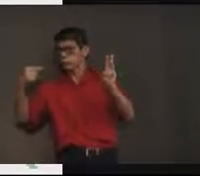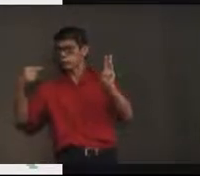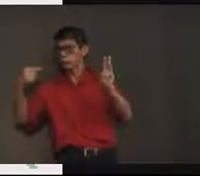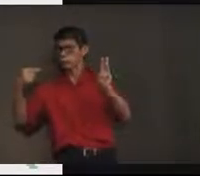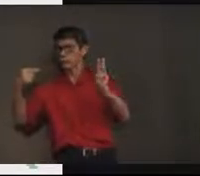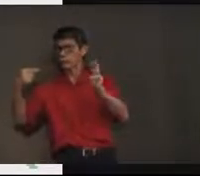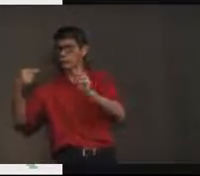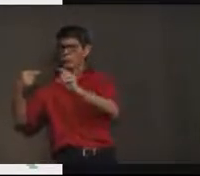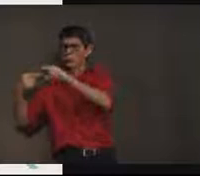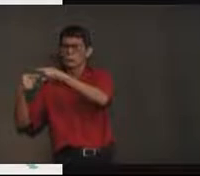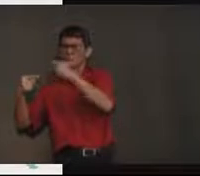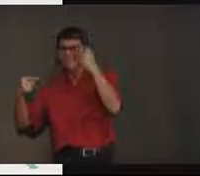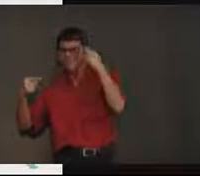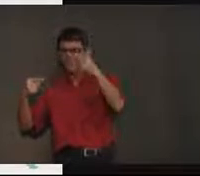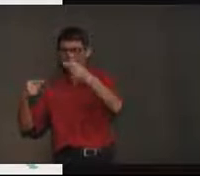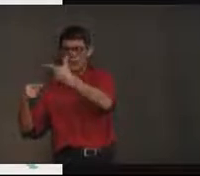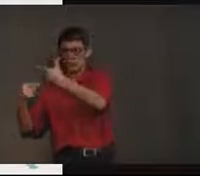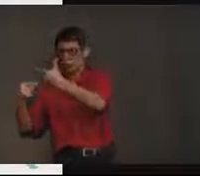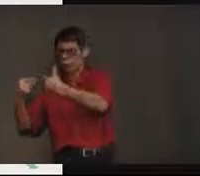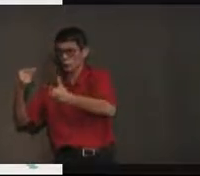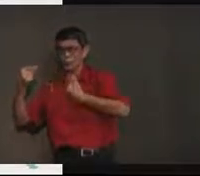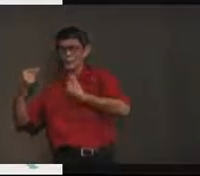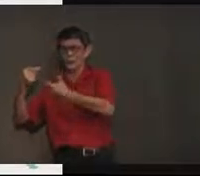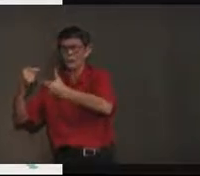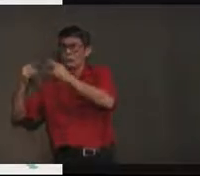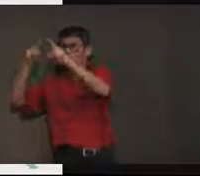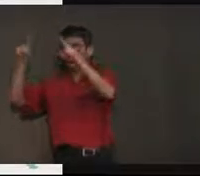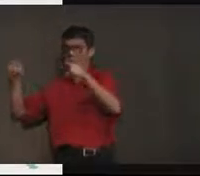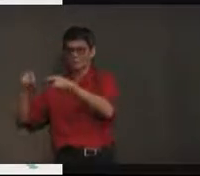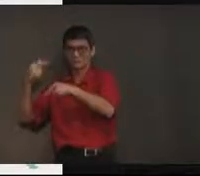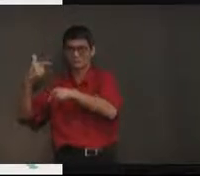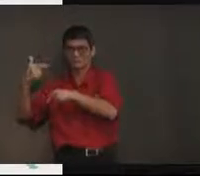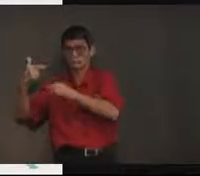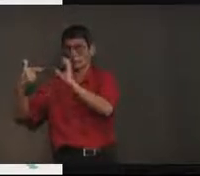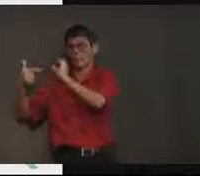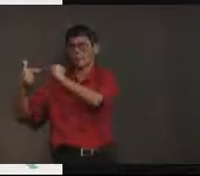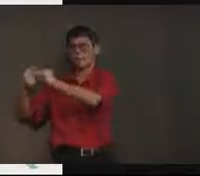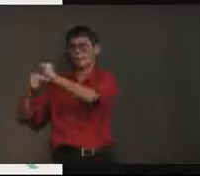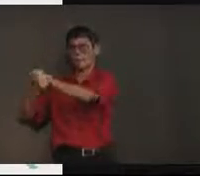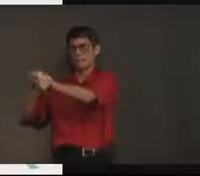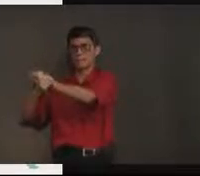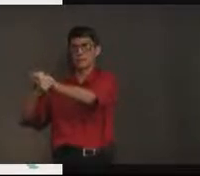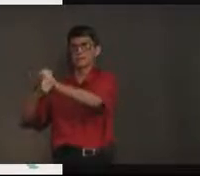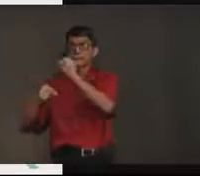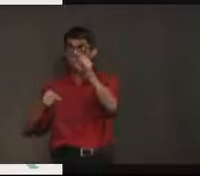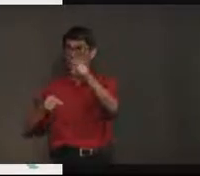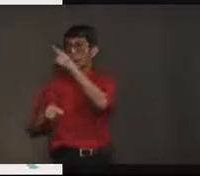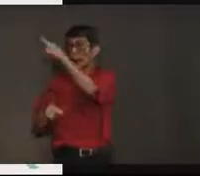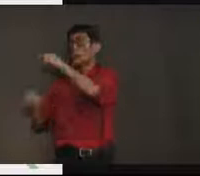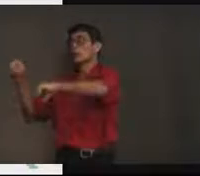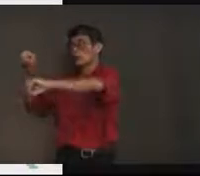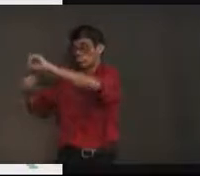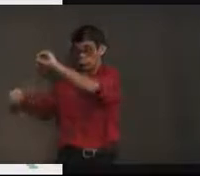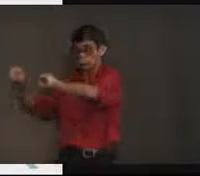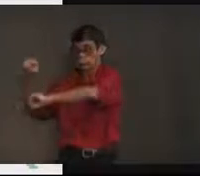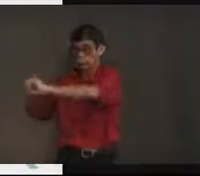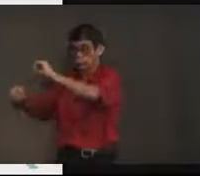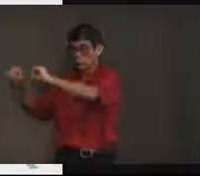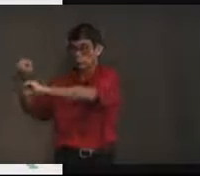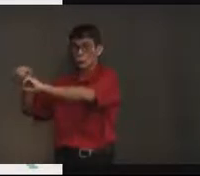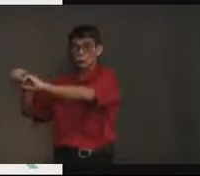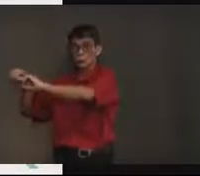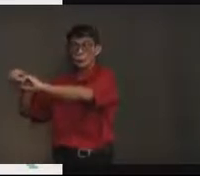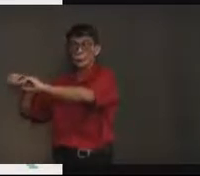foquinho de luz número 12 então isso aqui acontece no laboratório e o que a gente encontra como